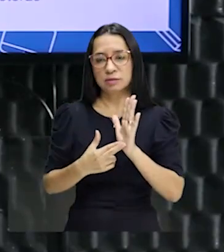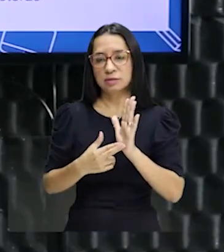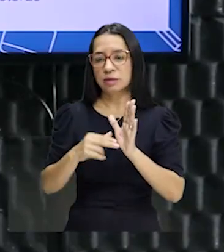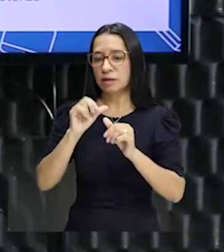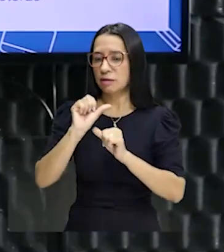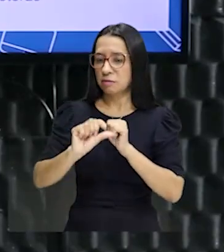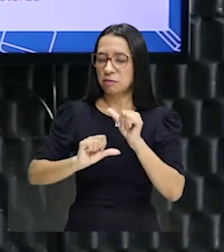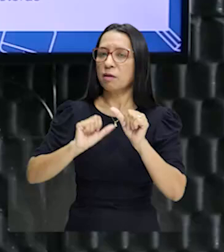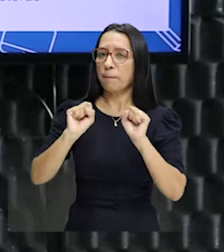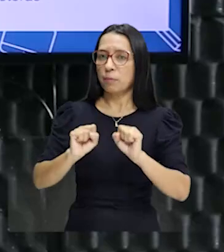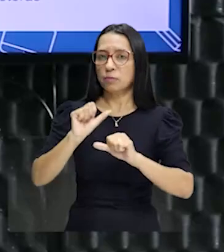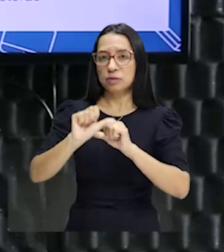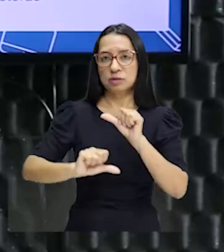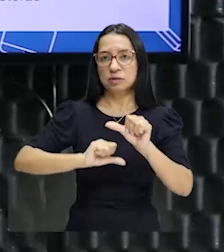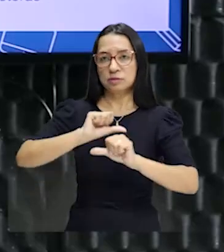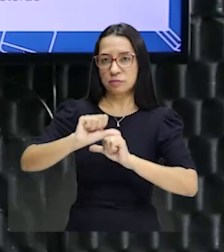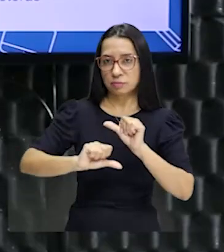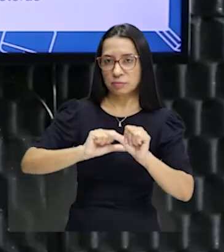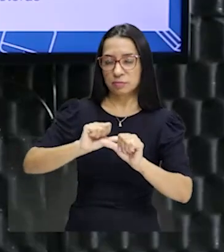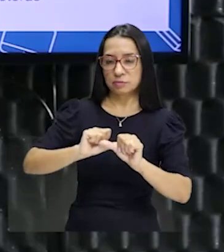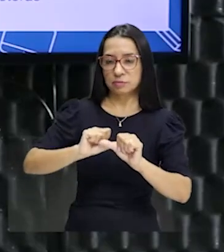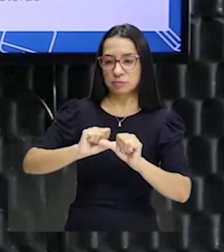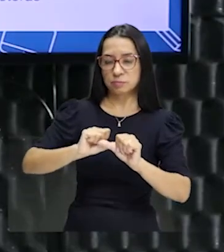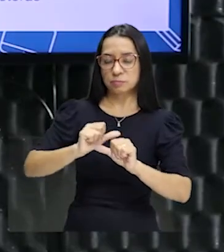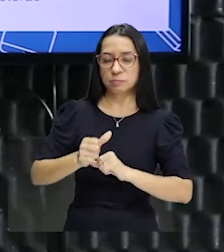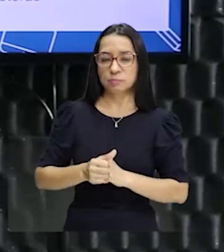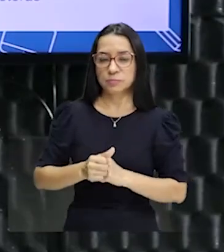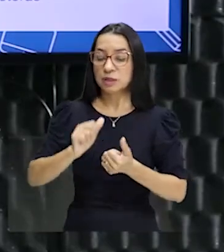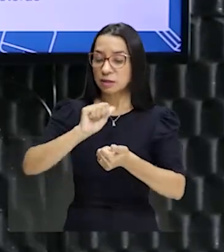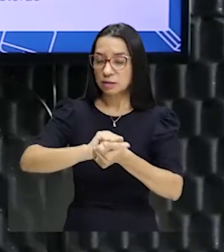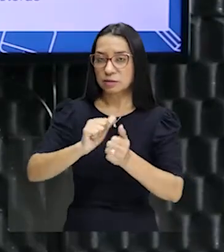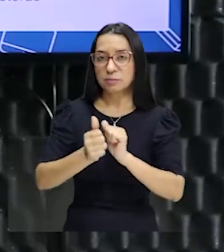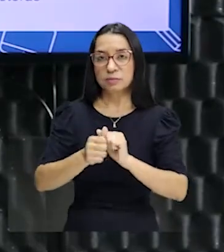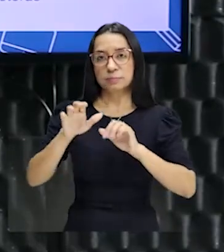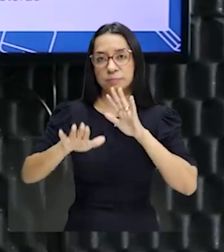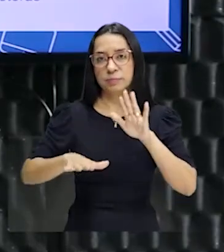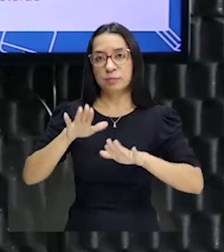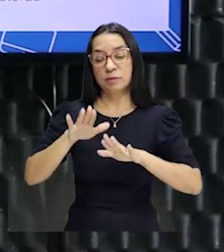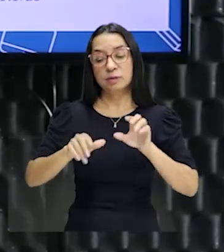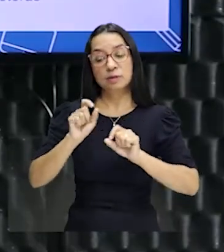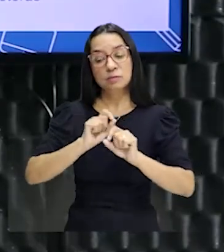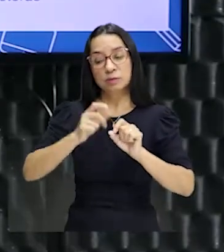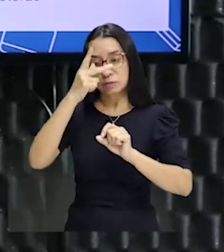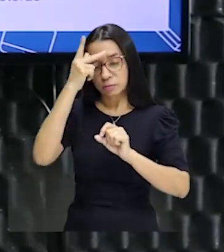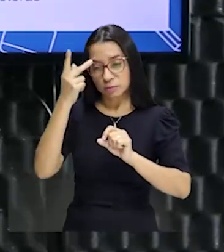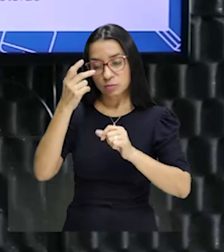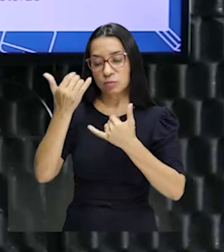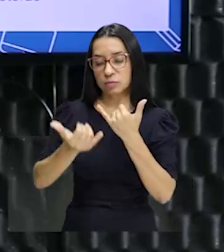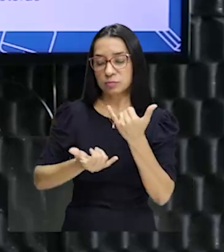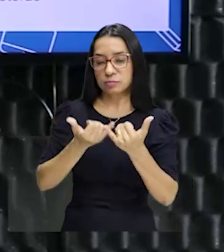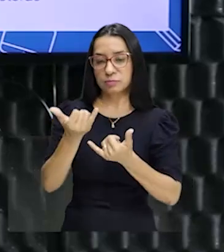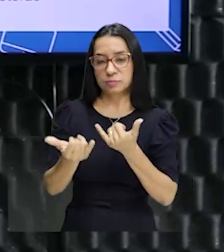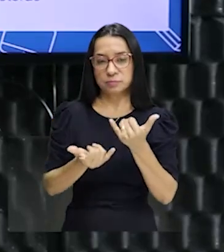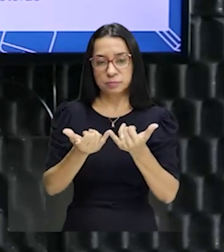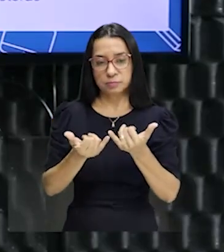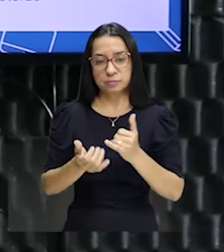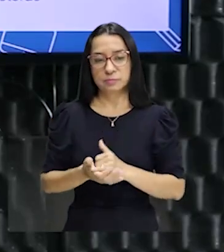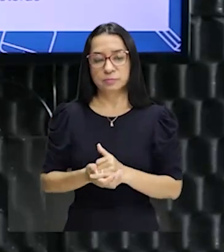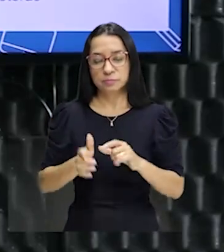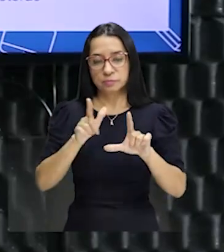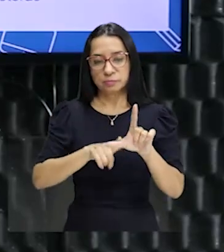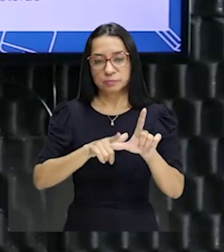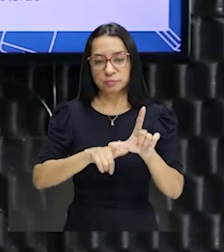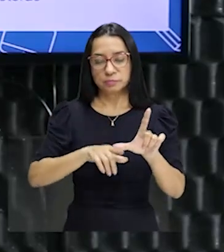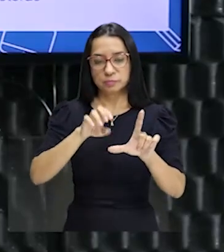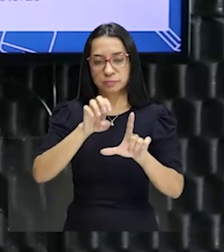regras rígidas. Elas podem sim ser alteradas e adaptadas dependendo do público que está ali brincando. No